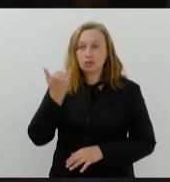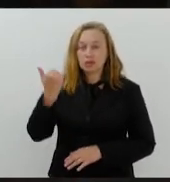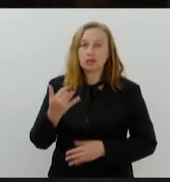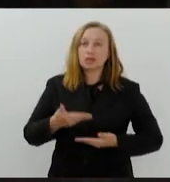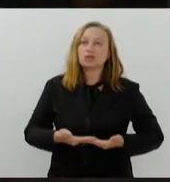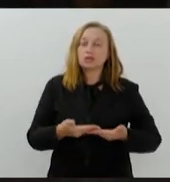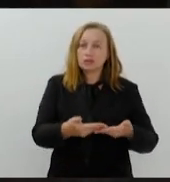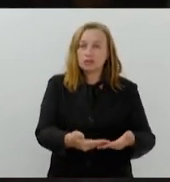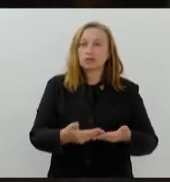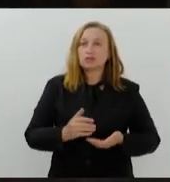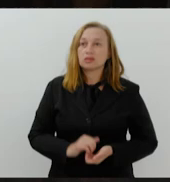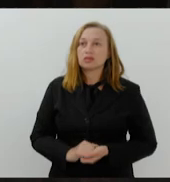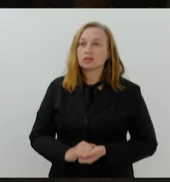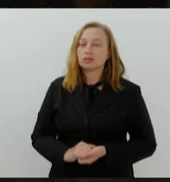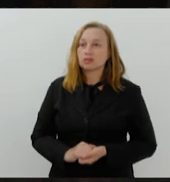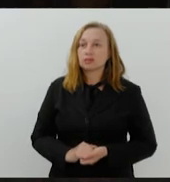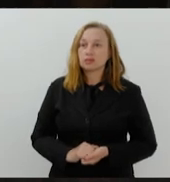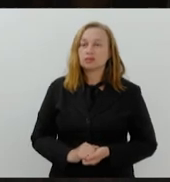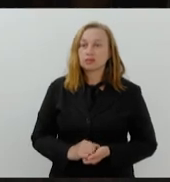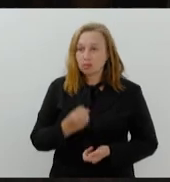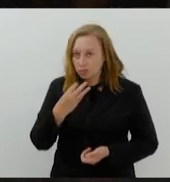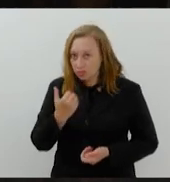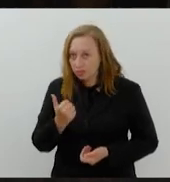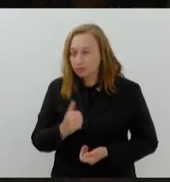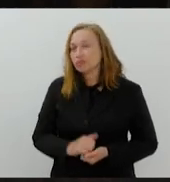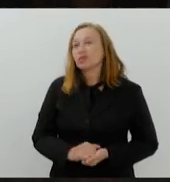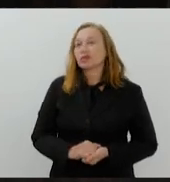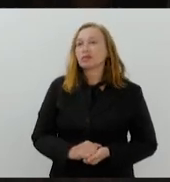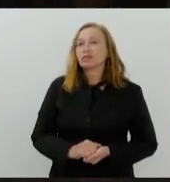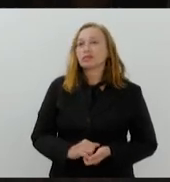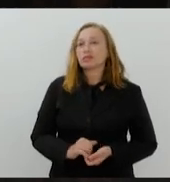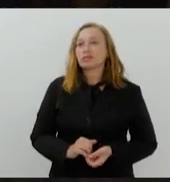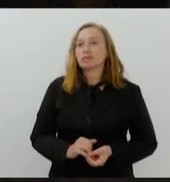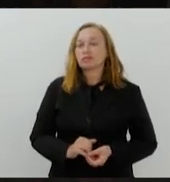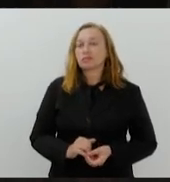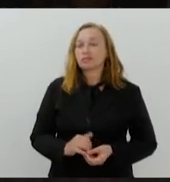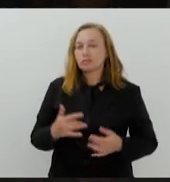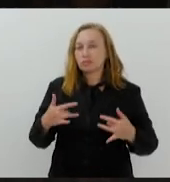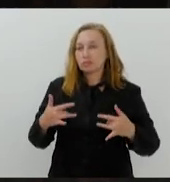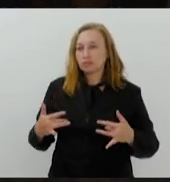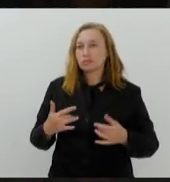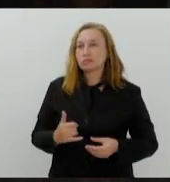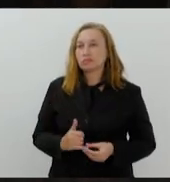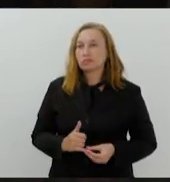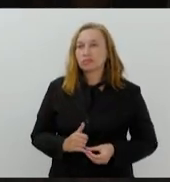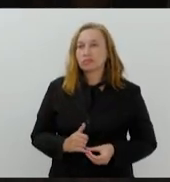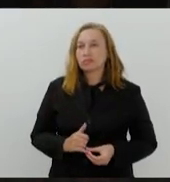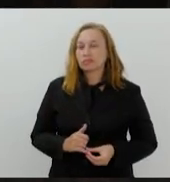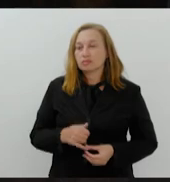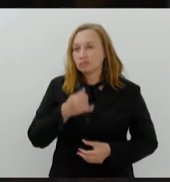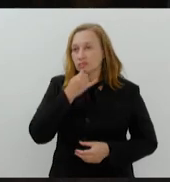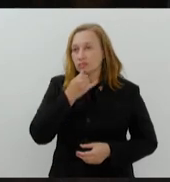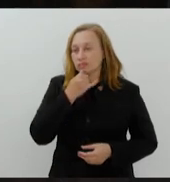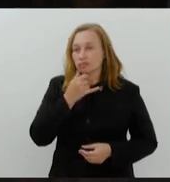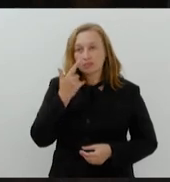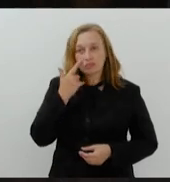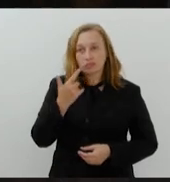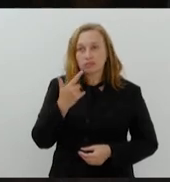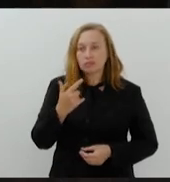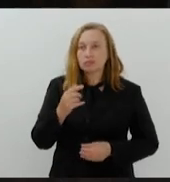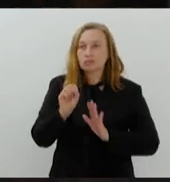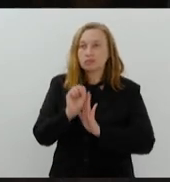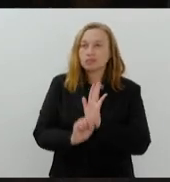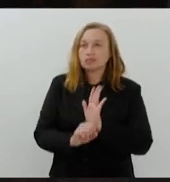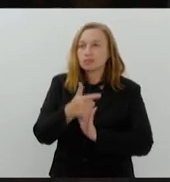a nossa coordenadoria, tá bom? Por gentileza, e minha solidariedade. Lamentável, a gente ainda vê, em pleno